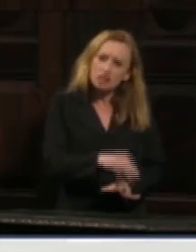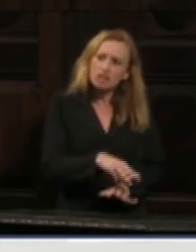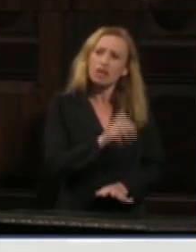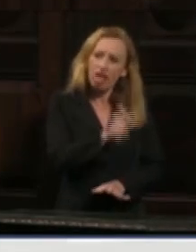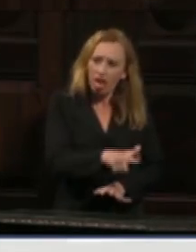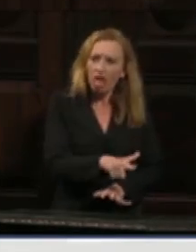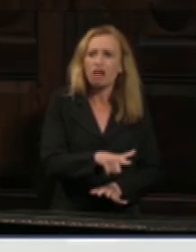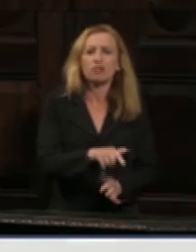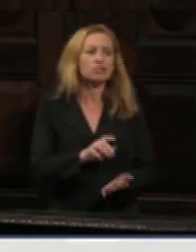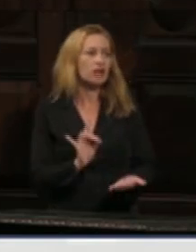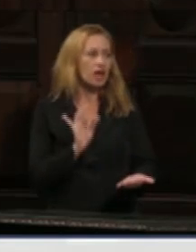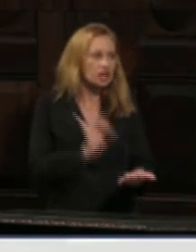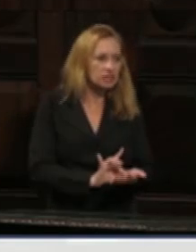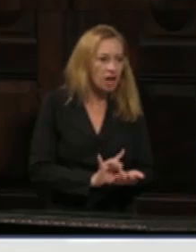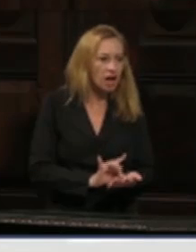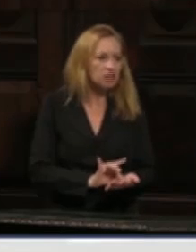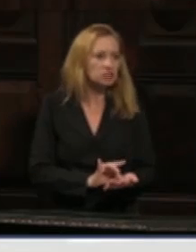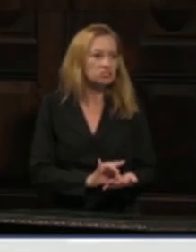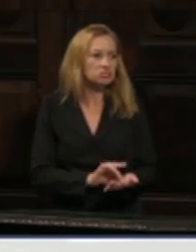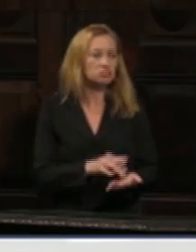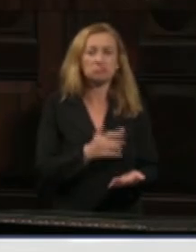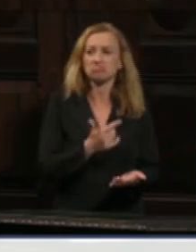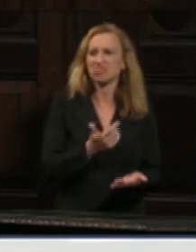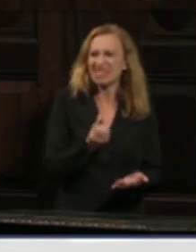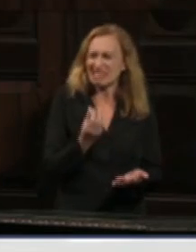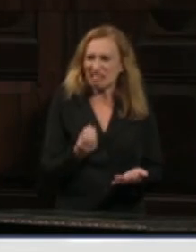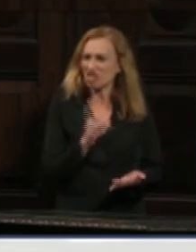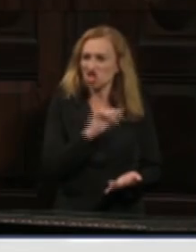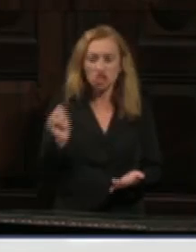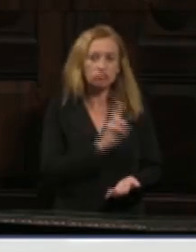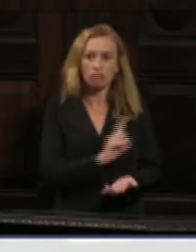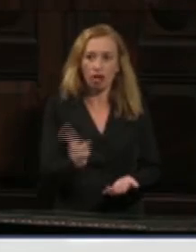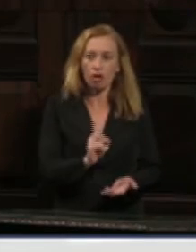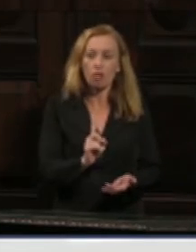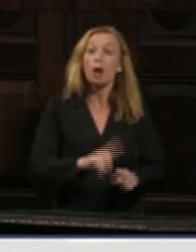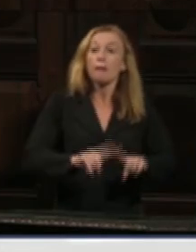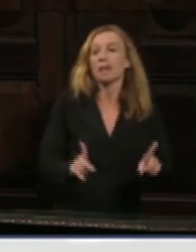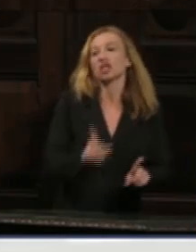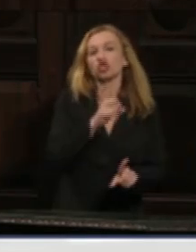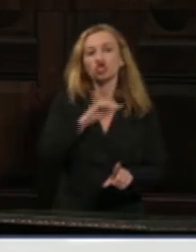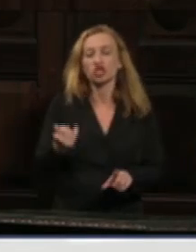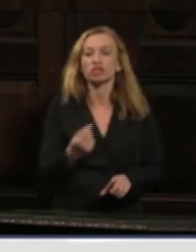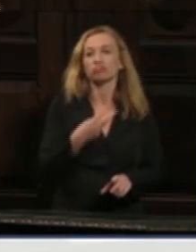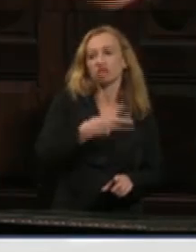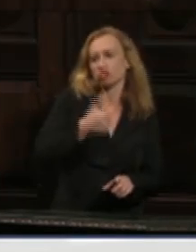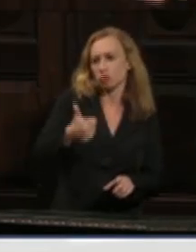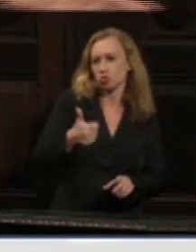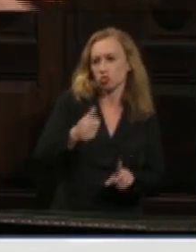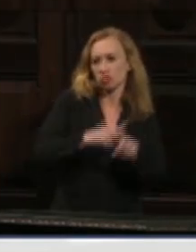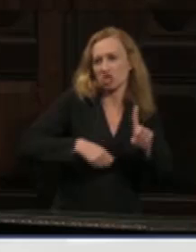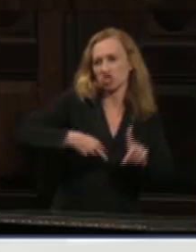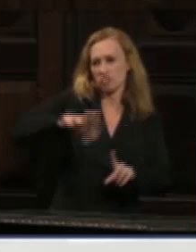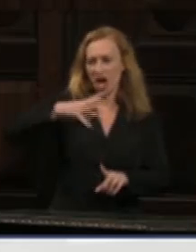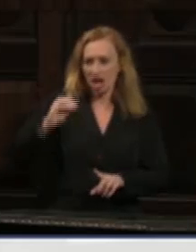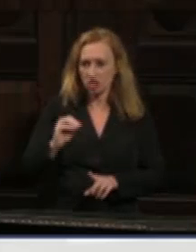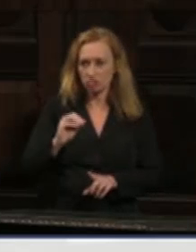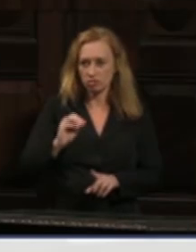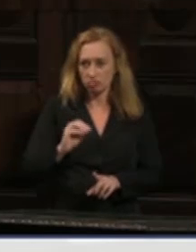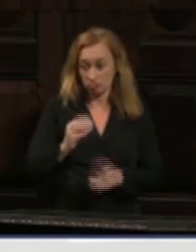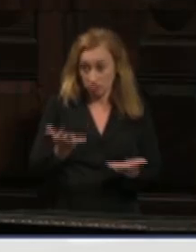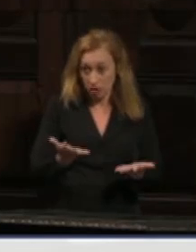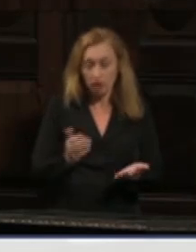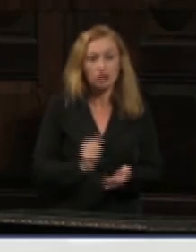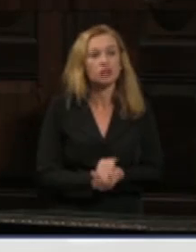extingue não mais em 60 dias, mas no dia 31 de março, porque o mês de